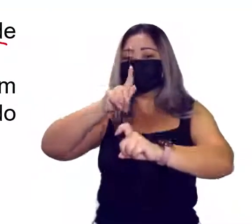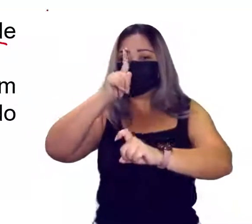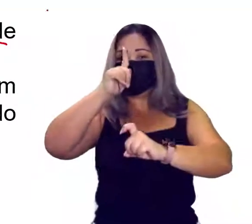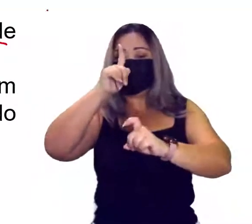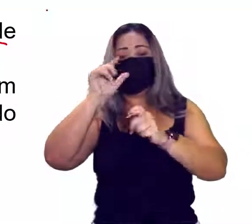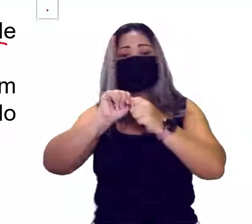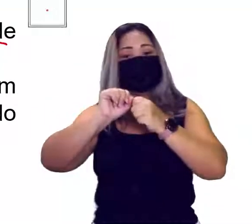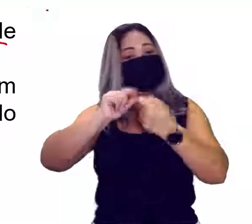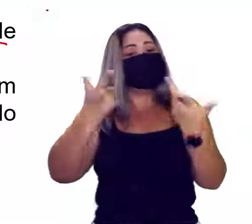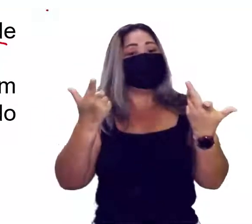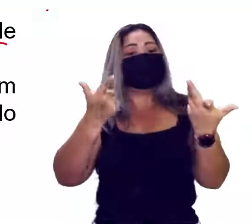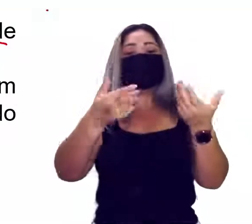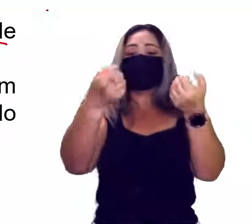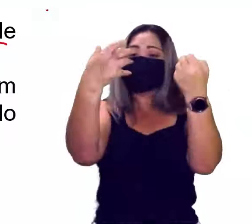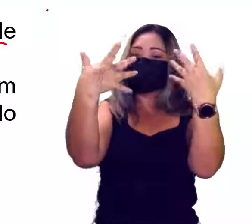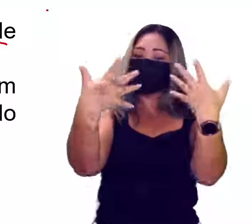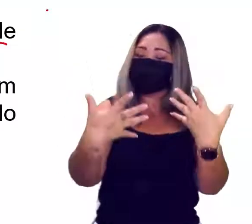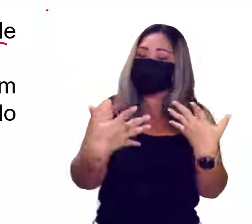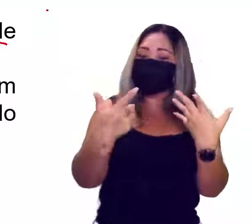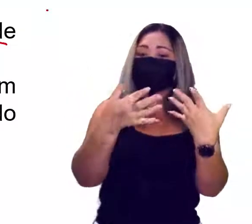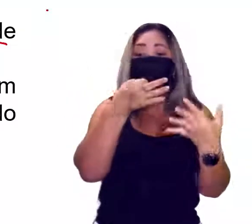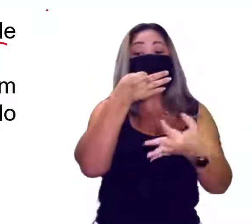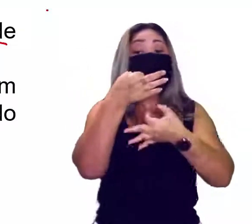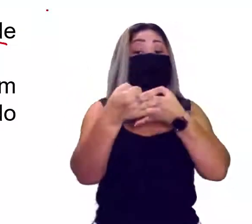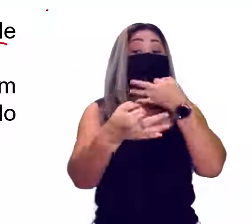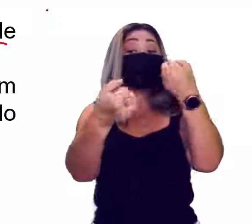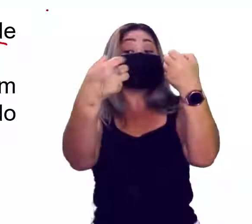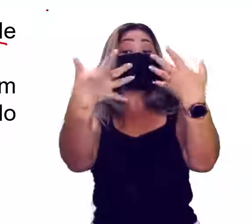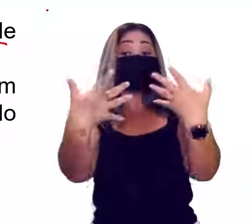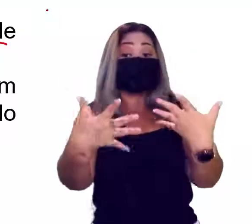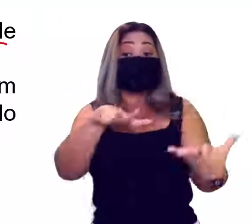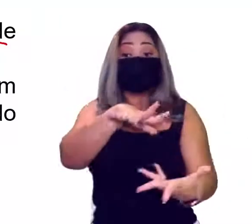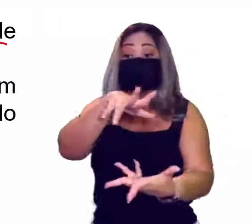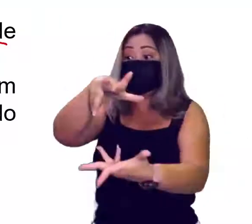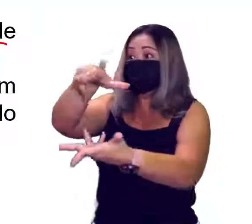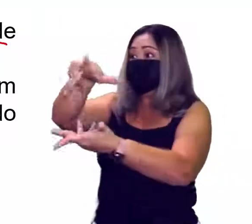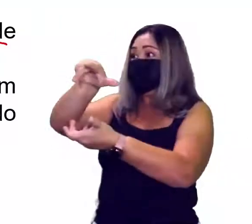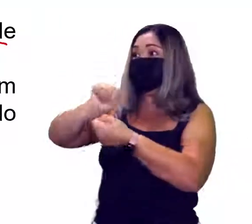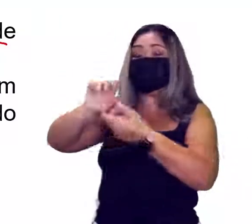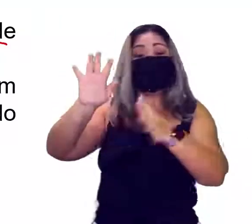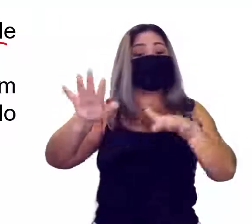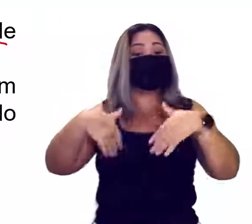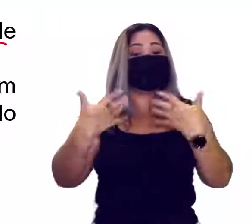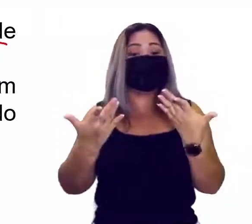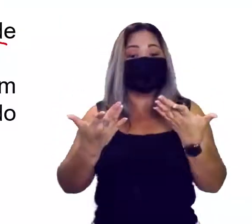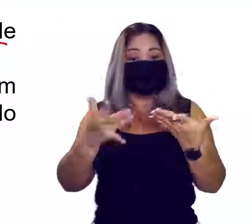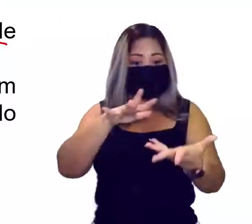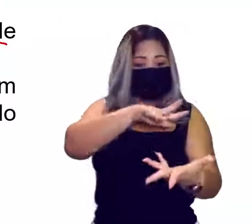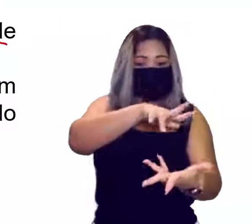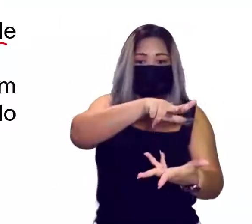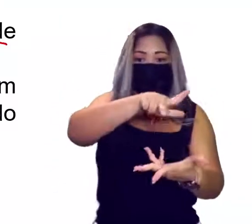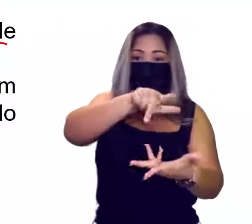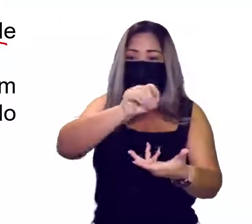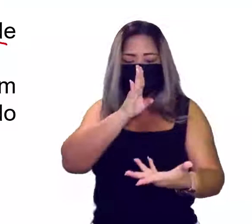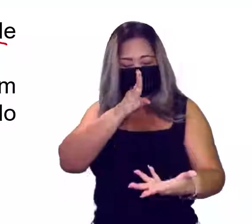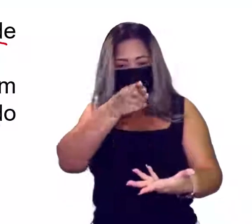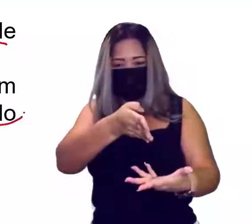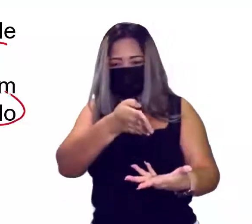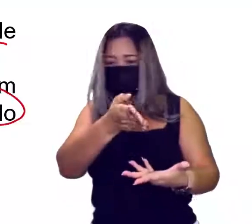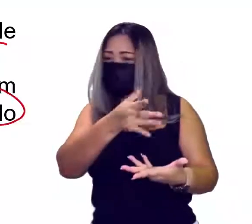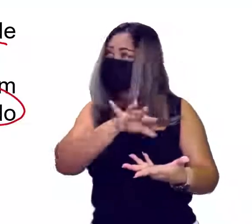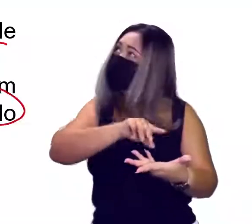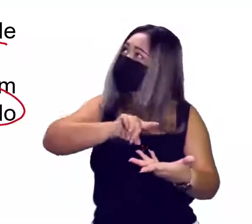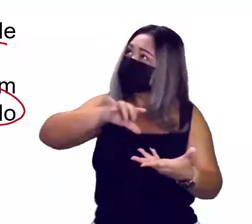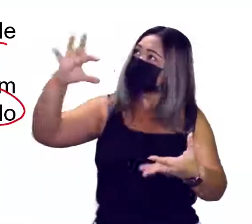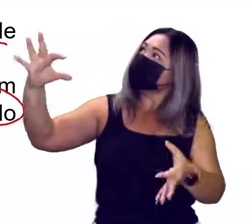né? Sobre o mundo. Elas tratavam do mundo em relação direta com o